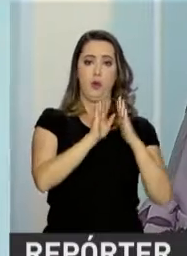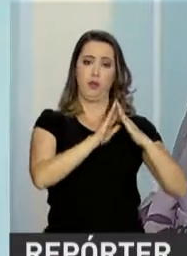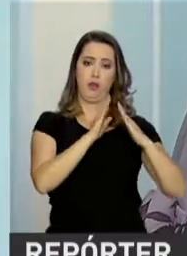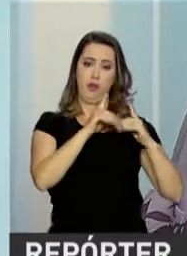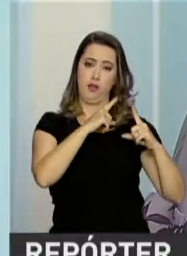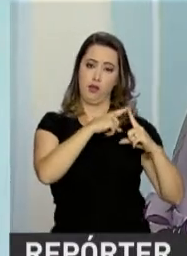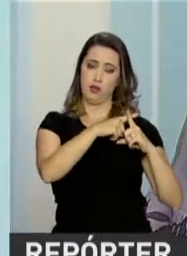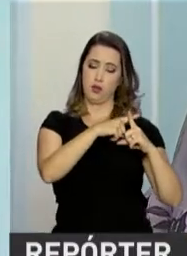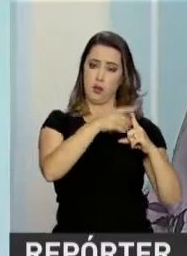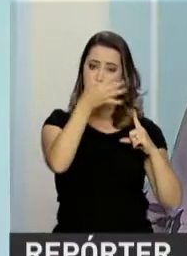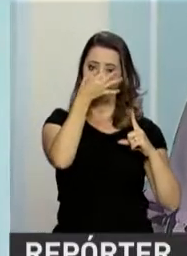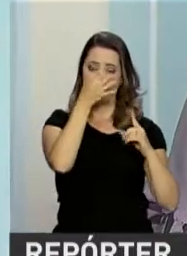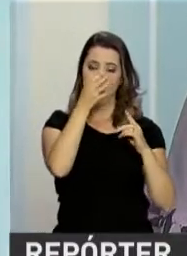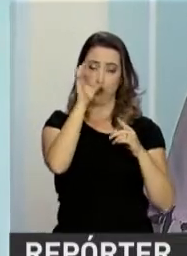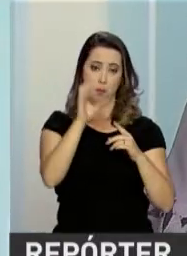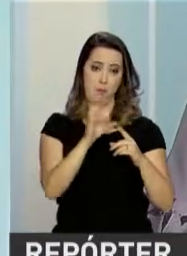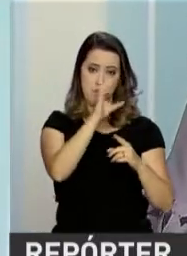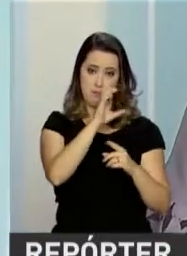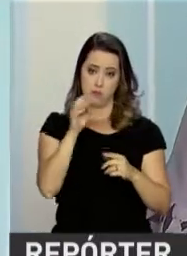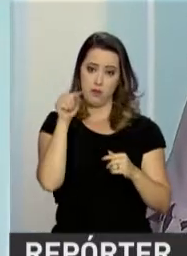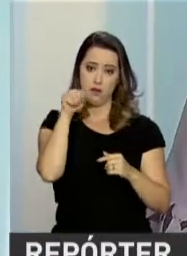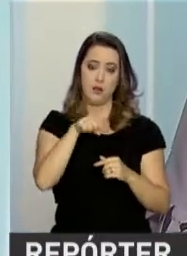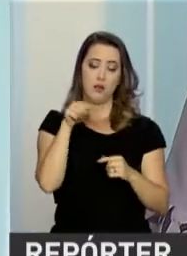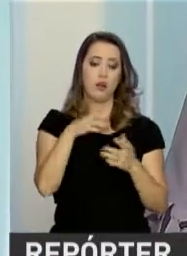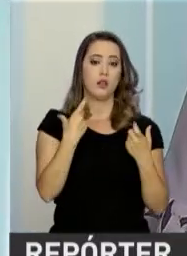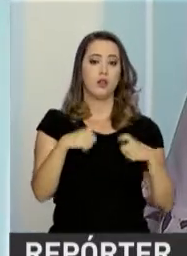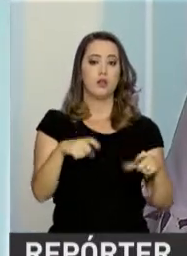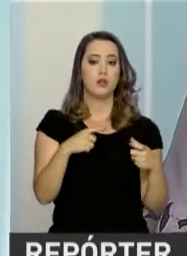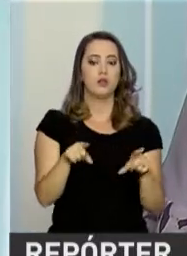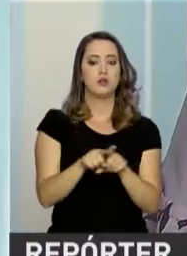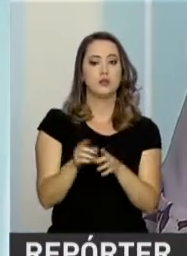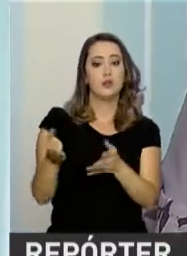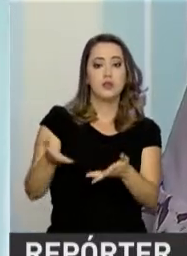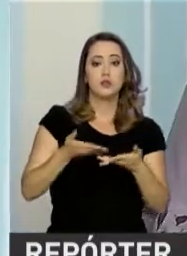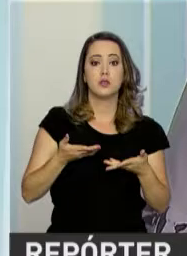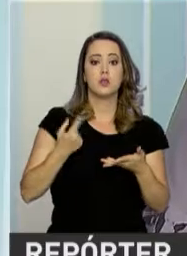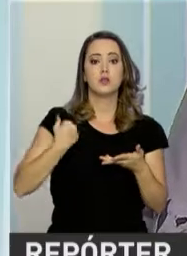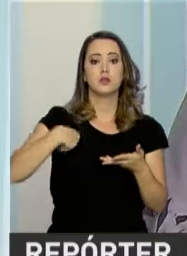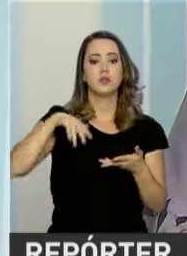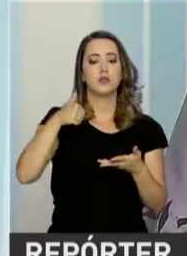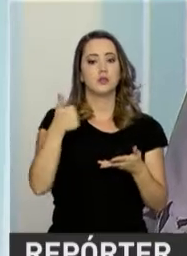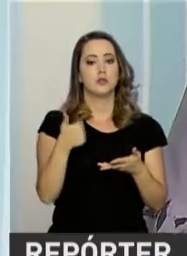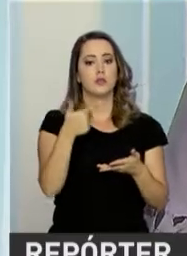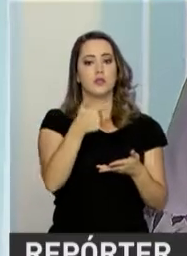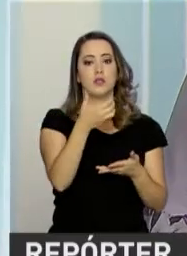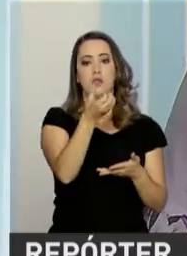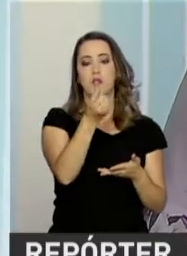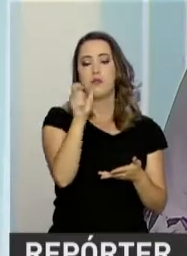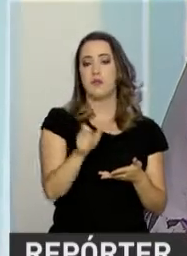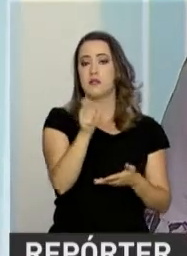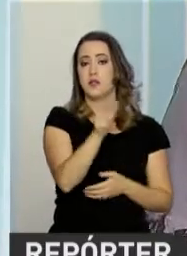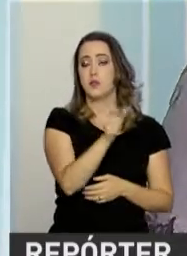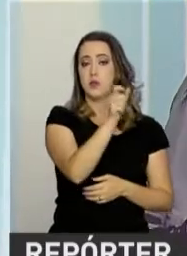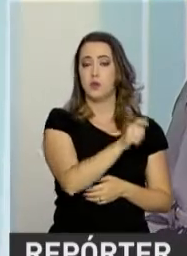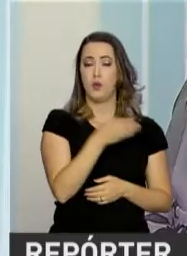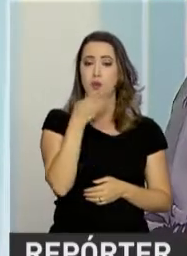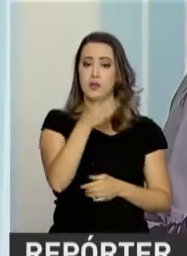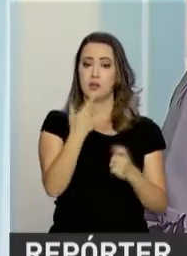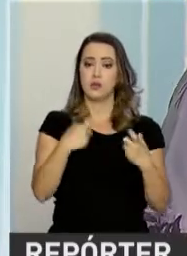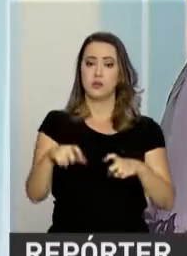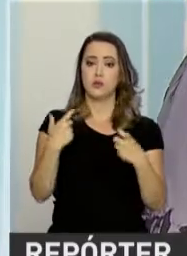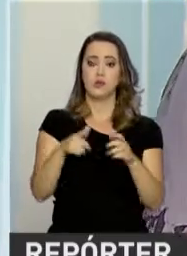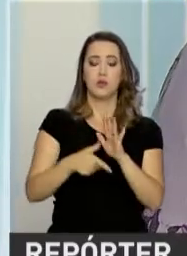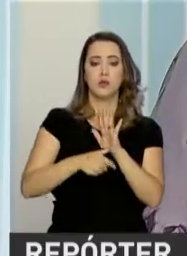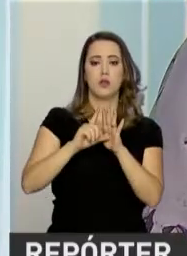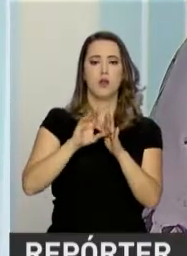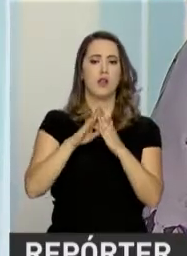Só aqui na Casa de Acolhida Santa Catarina de Sena foram recebidos 126 refugiados. Esse prédio, que havia